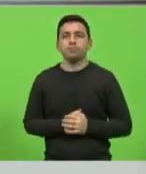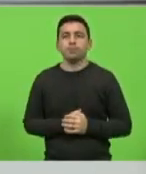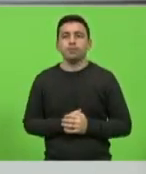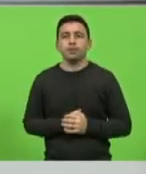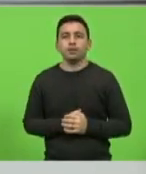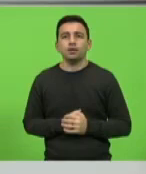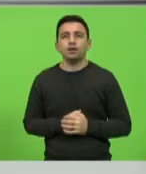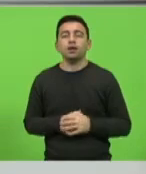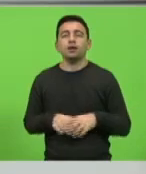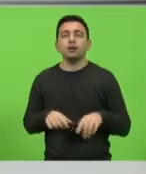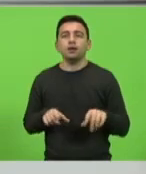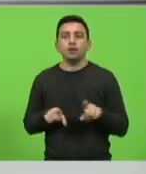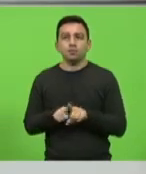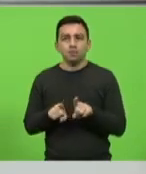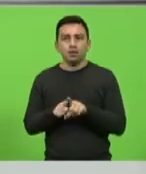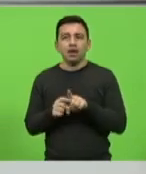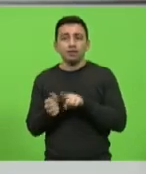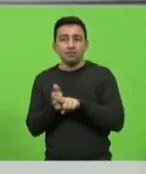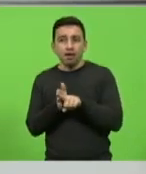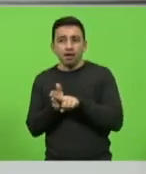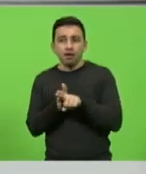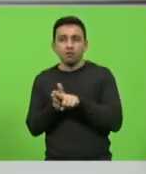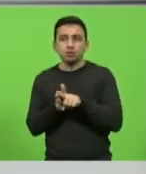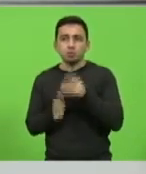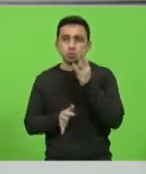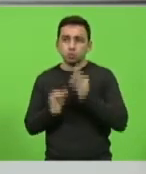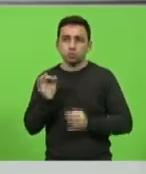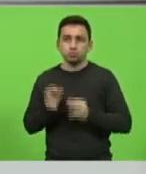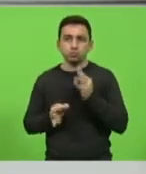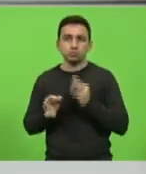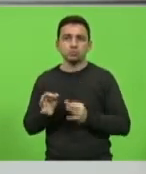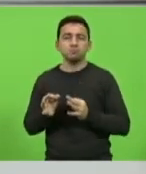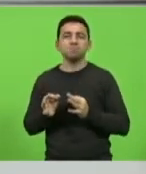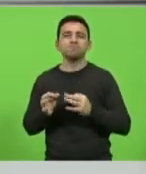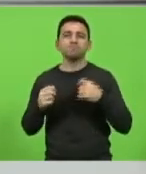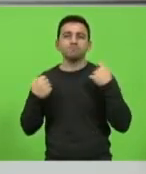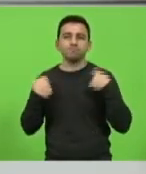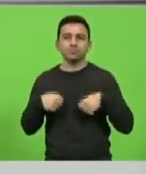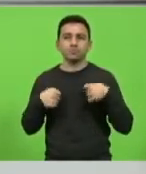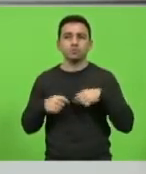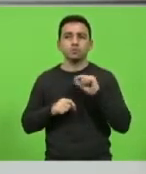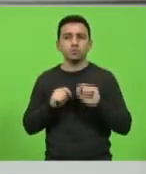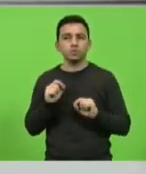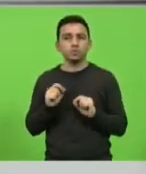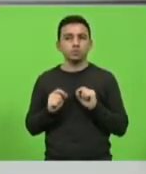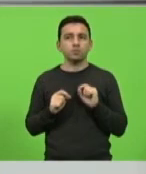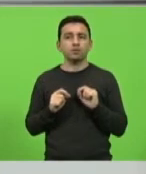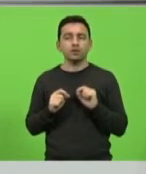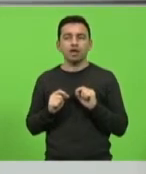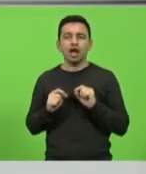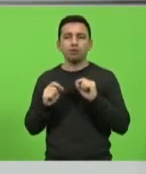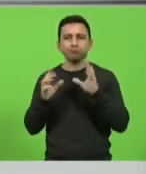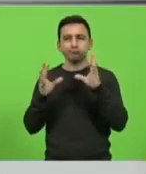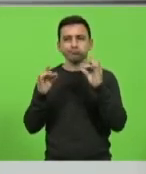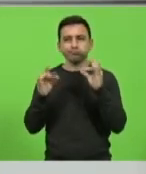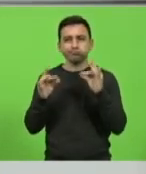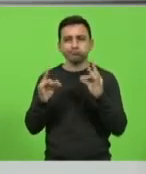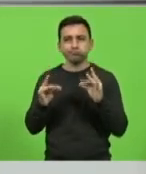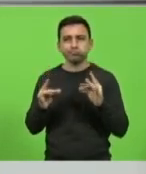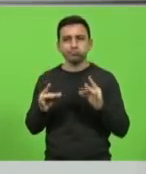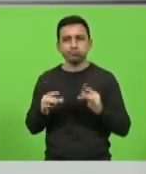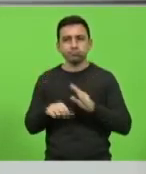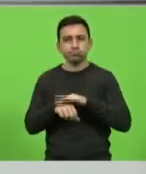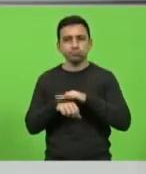sua análise e seu julgamento devem se dar segundo as peculiaridades que lhe são